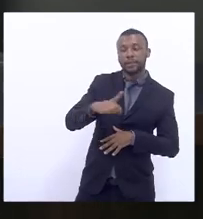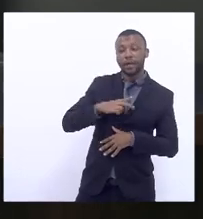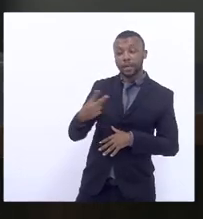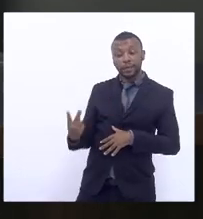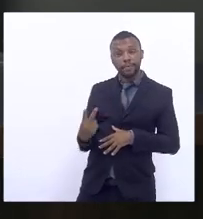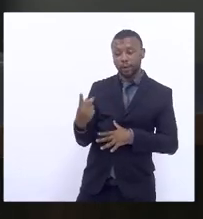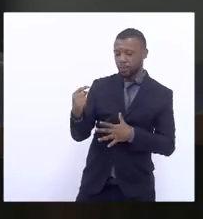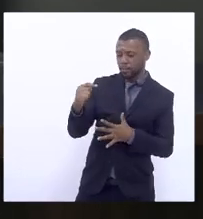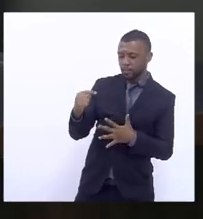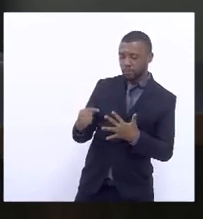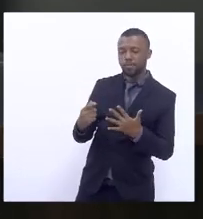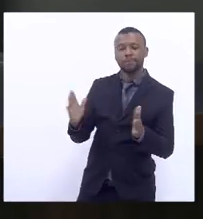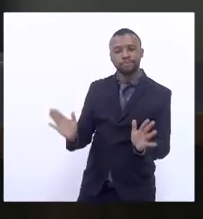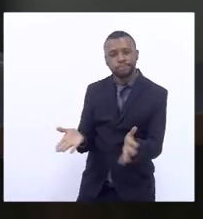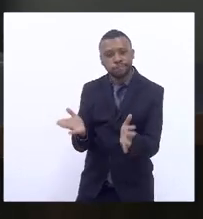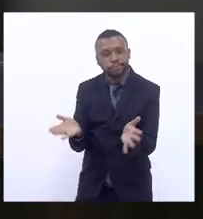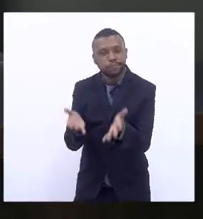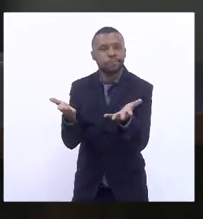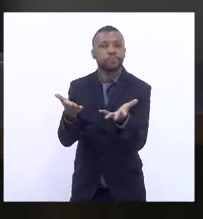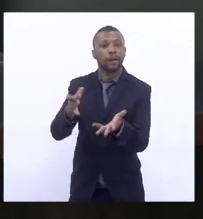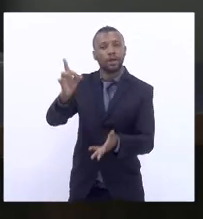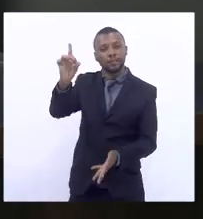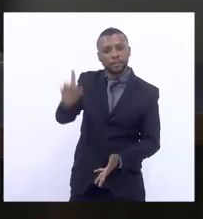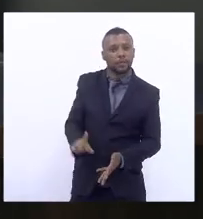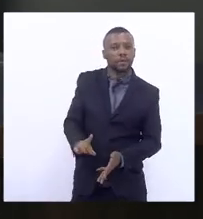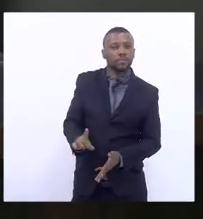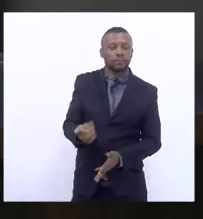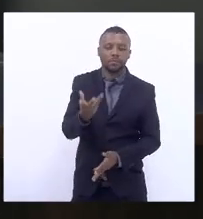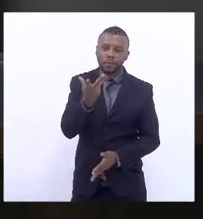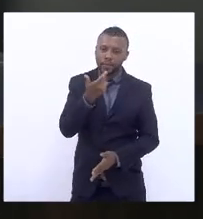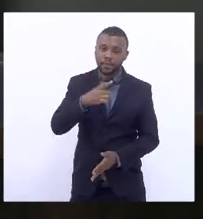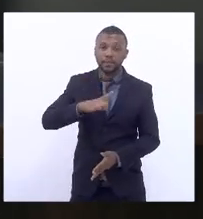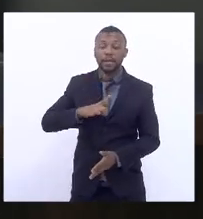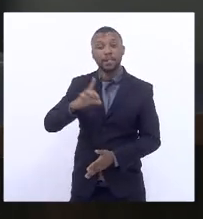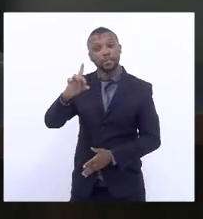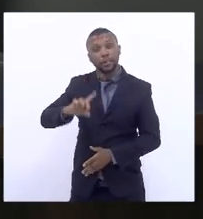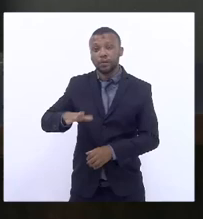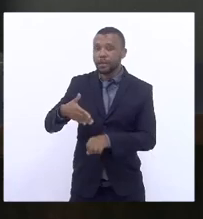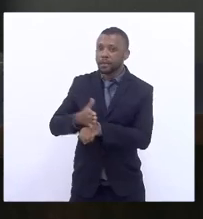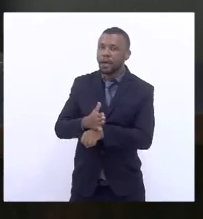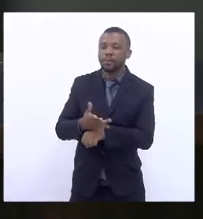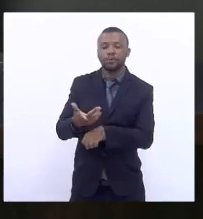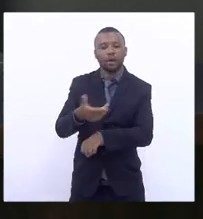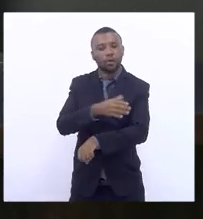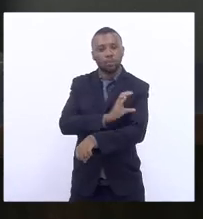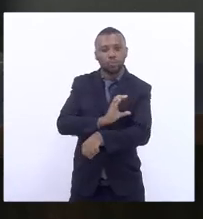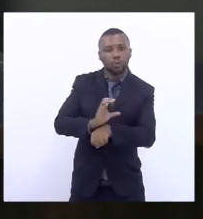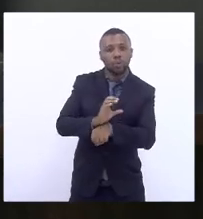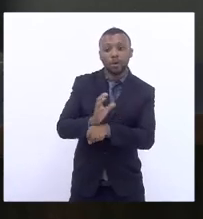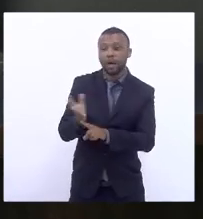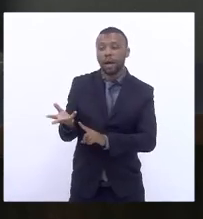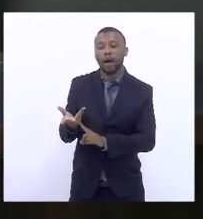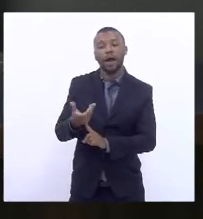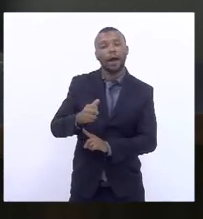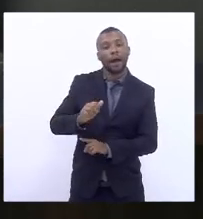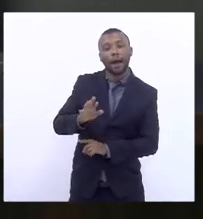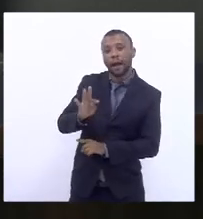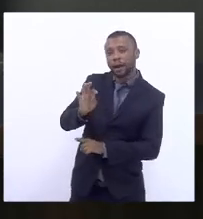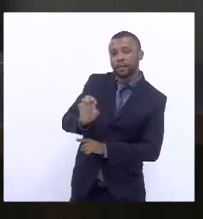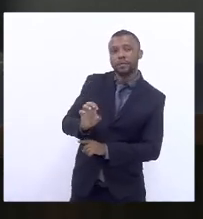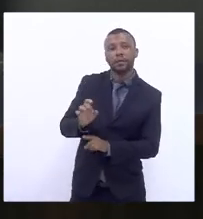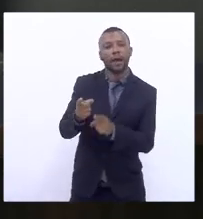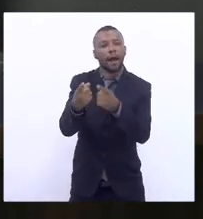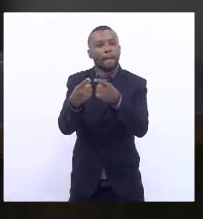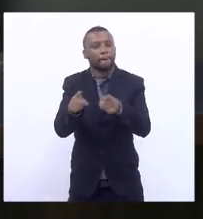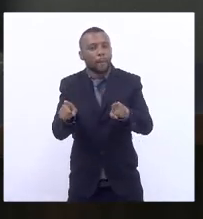dessa criança poder ter direito à cultura, à arte, à música, e é na escola que se